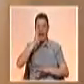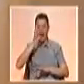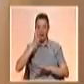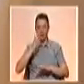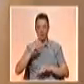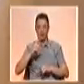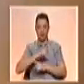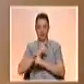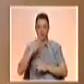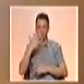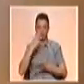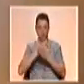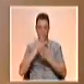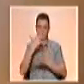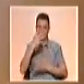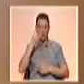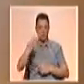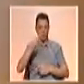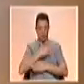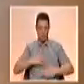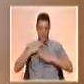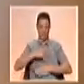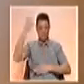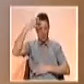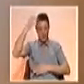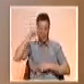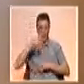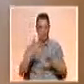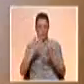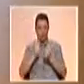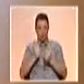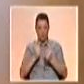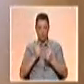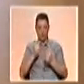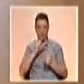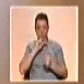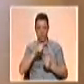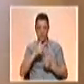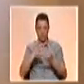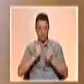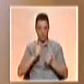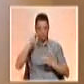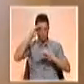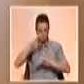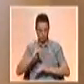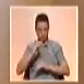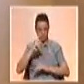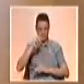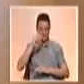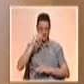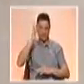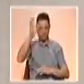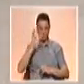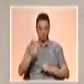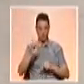não deve durar mais de 5 minutos e, se optar por ter um economizador de caudal, o consumo de água no banho vai reduzir em